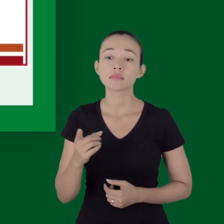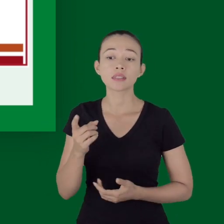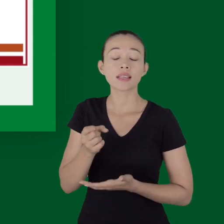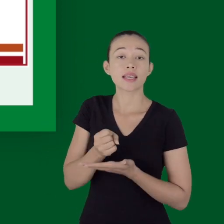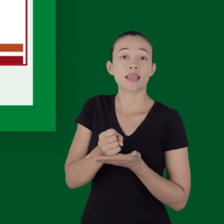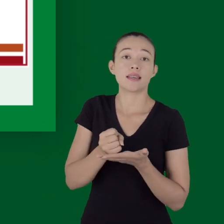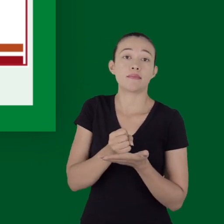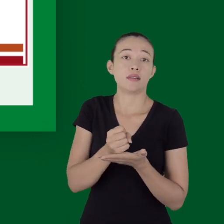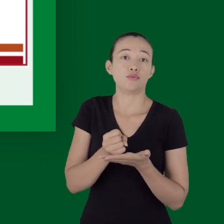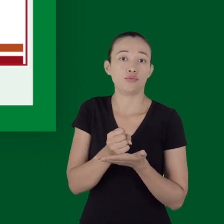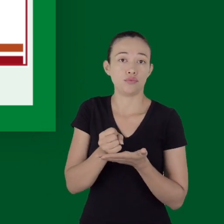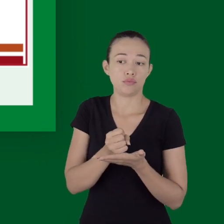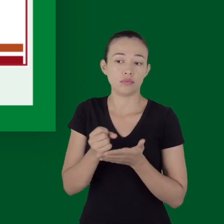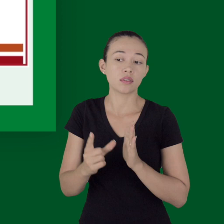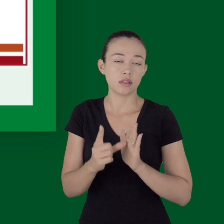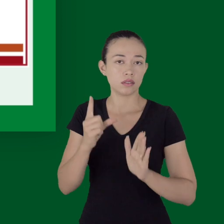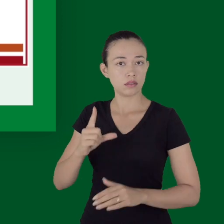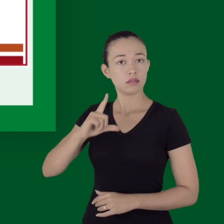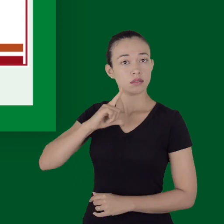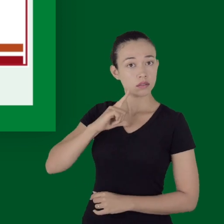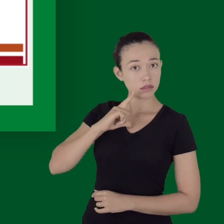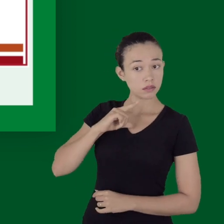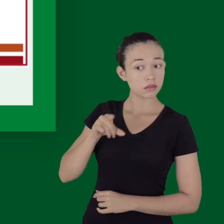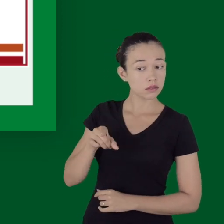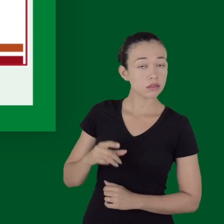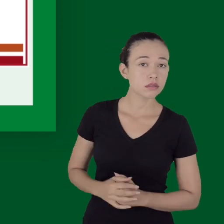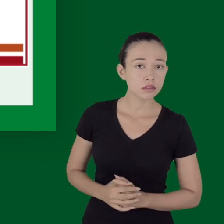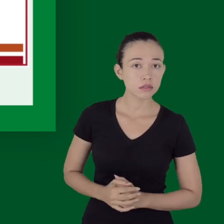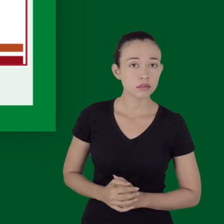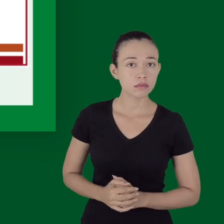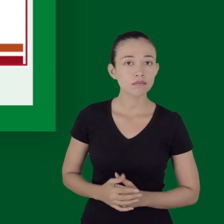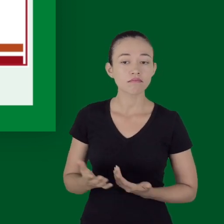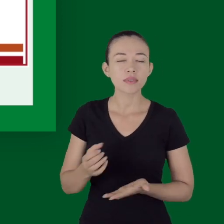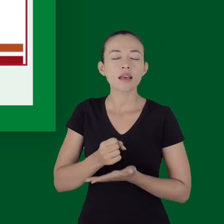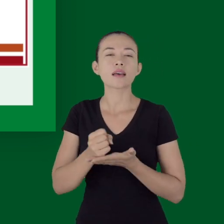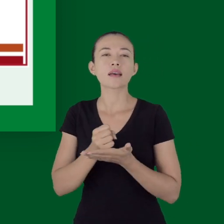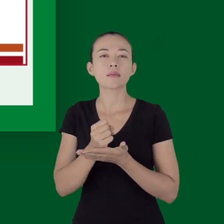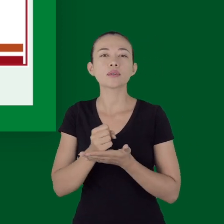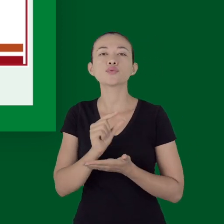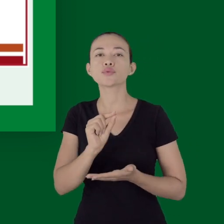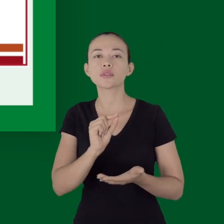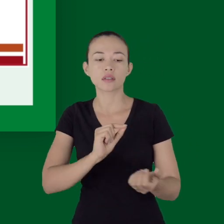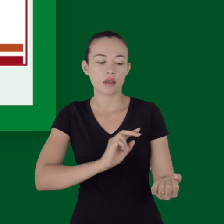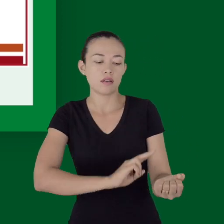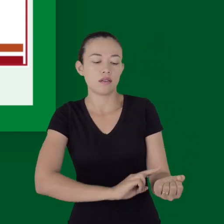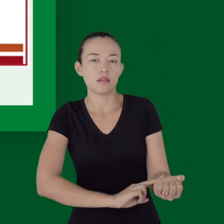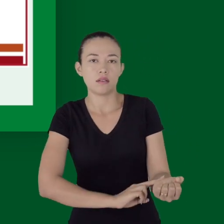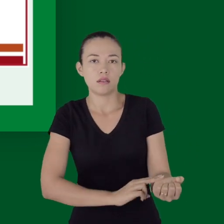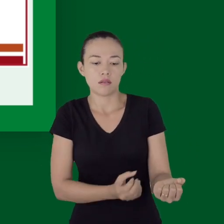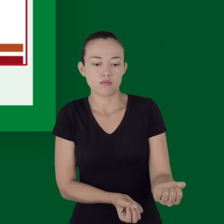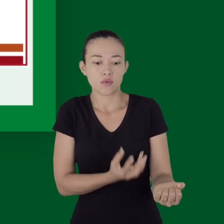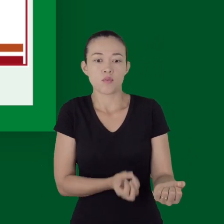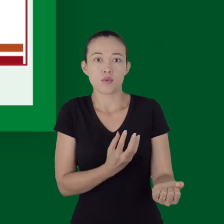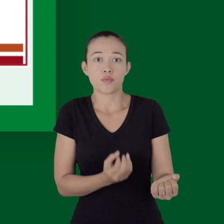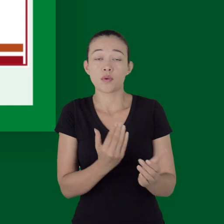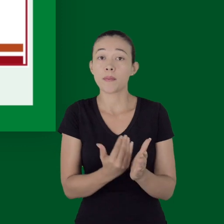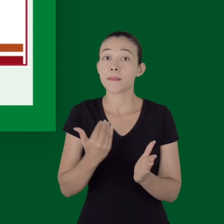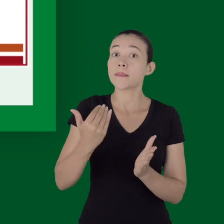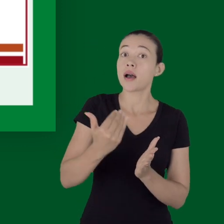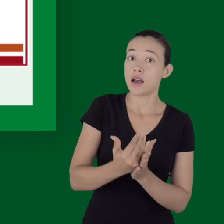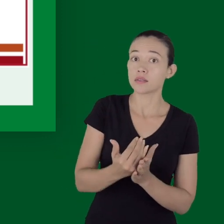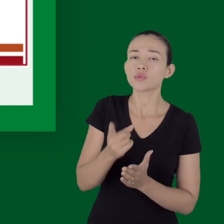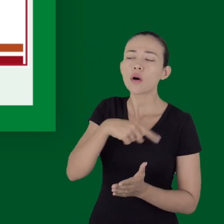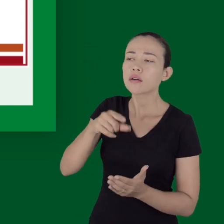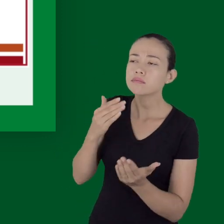estiver consciente, a gente já consegue definir se ele usou alguma droga cronotrópica, que a gente pode